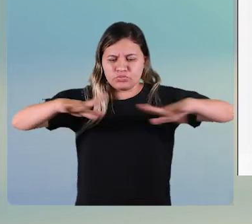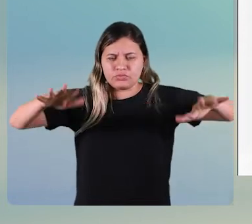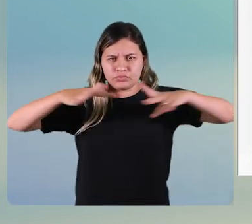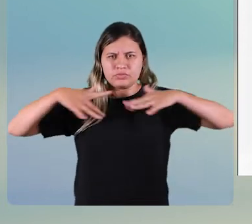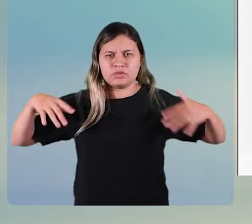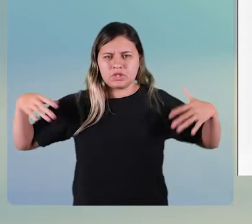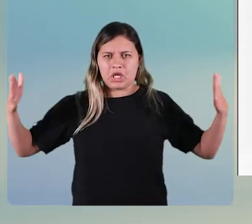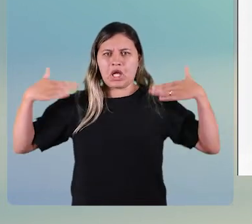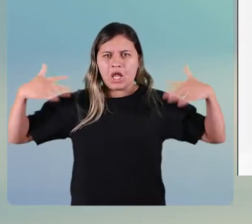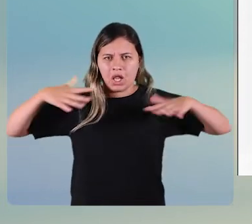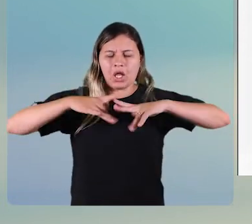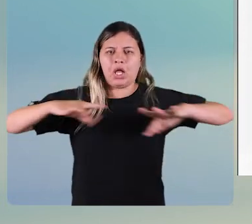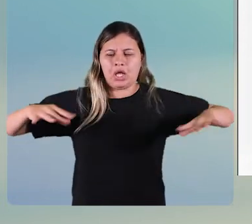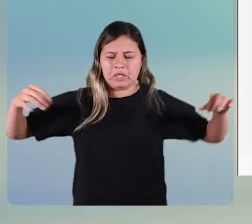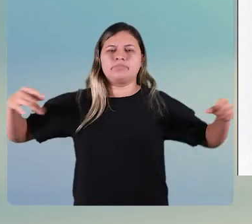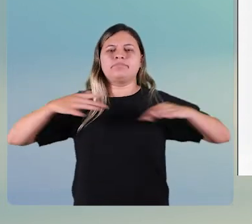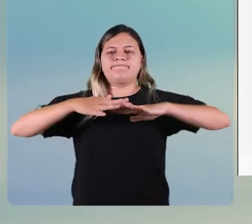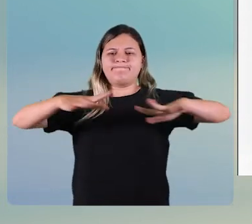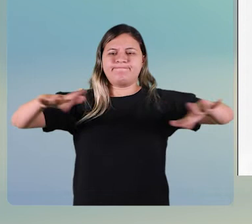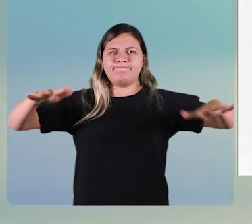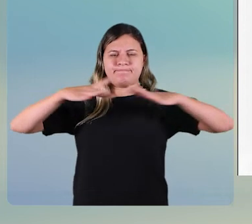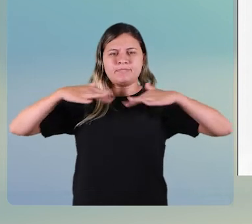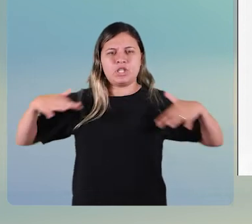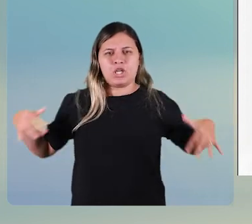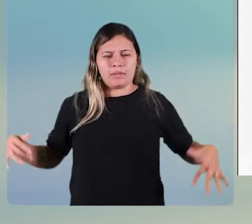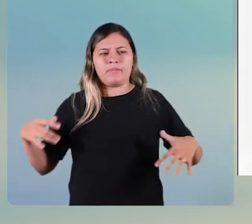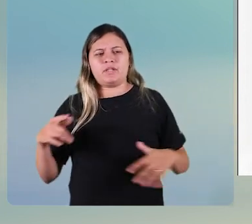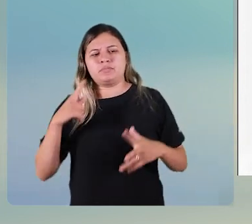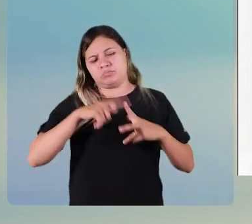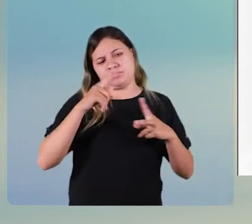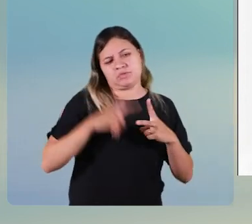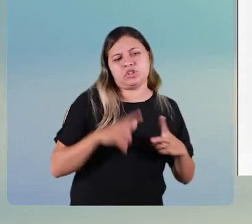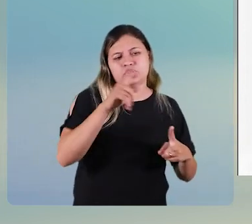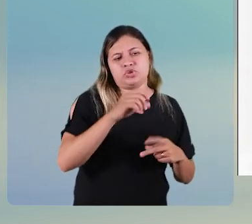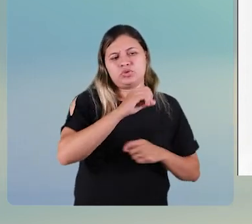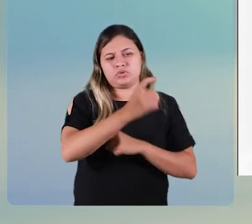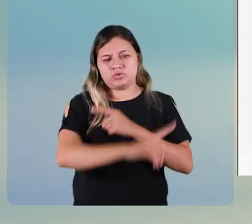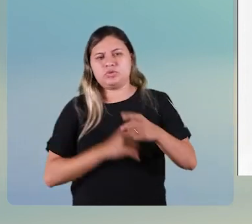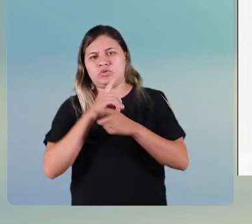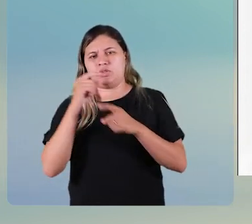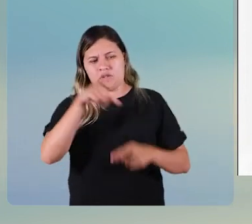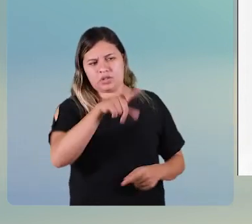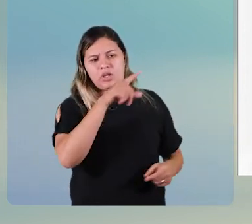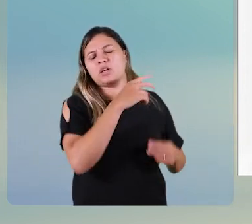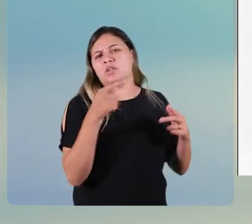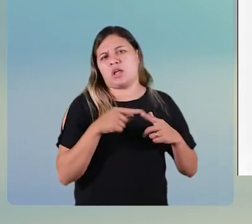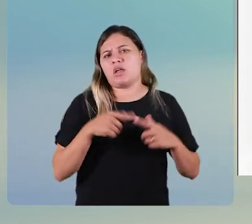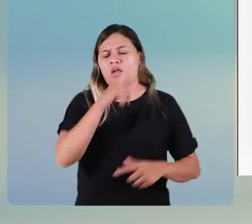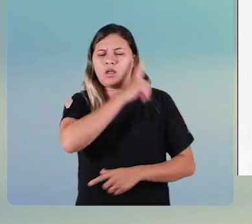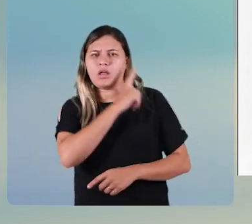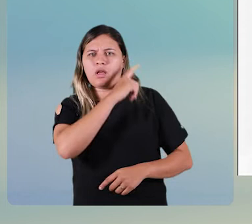instável, aí ele se desintegra, né? Vira outros dois átomos aí, por exemplo, no caso bário e criptônio, e